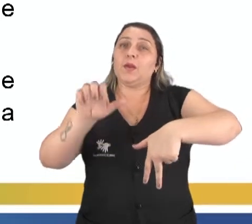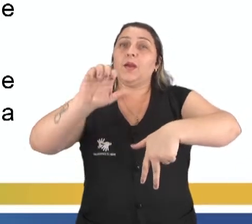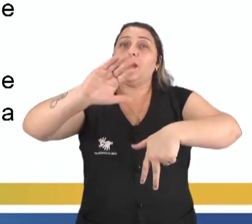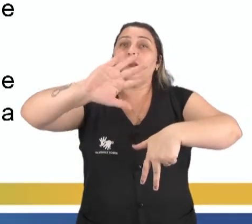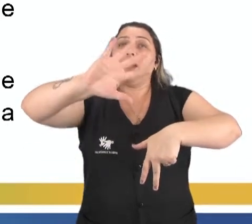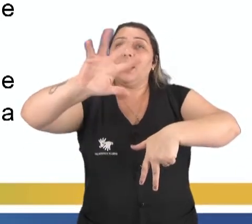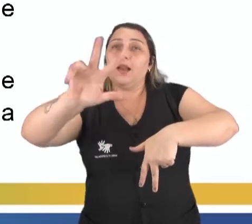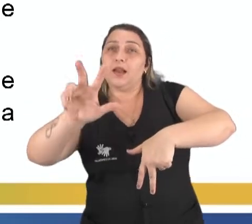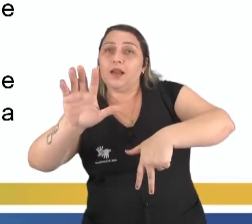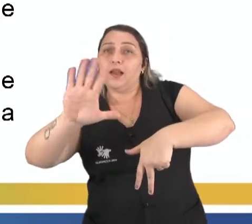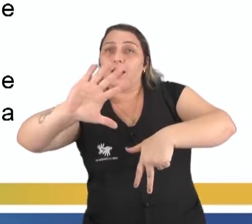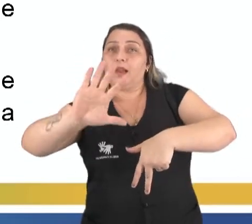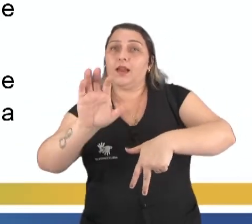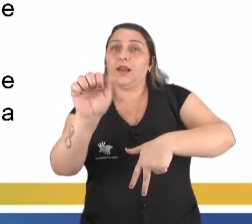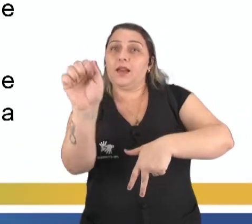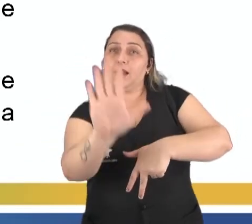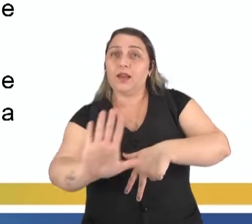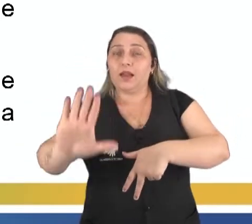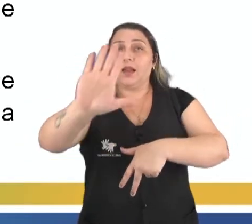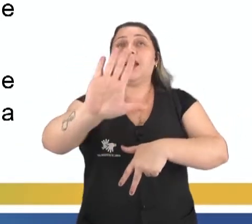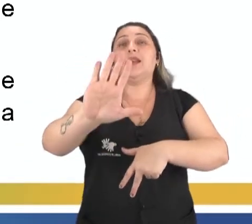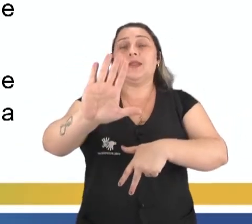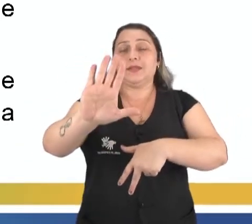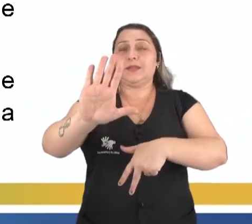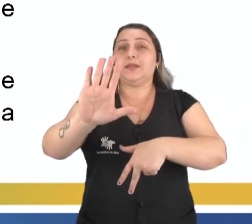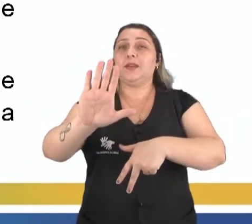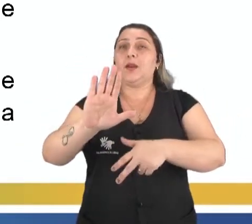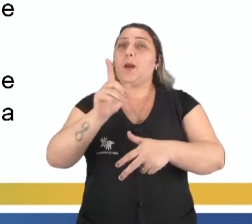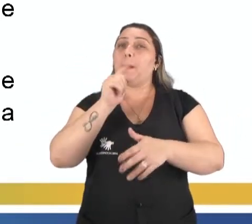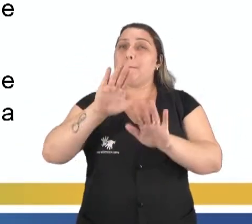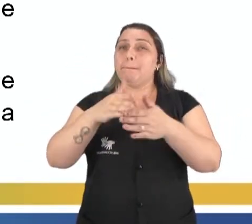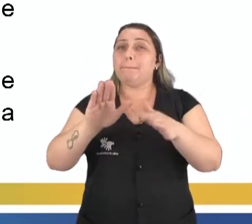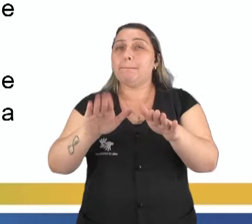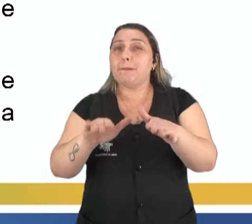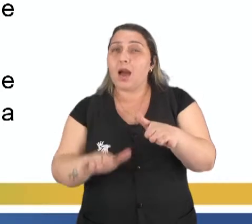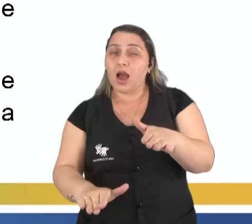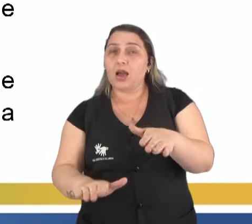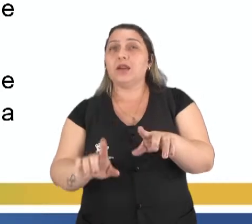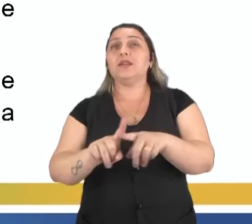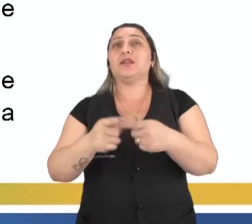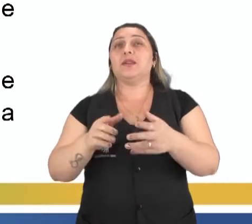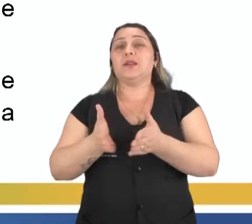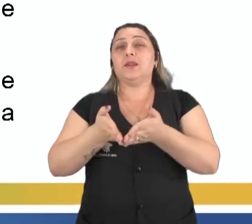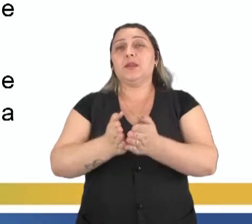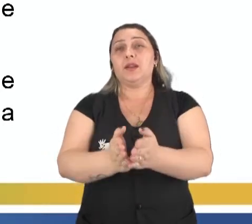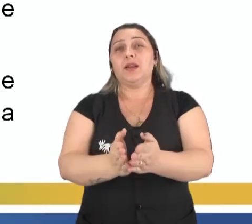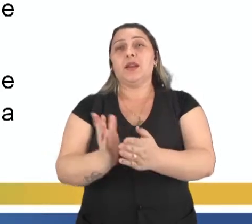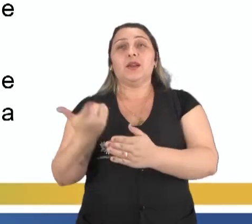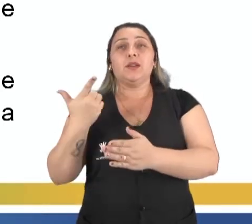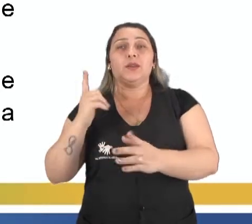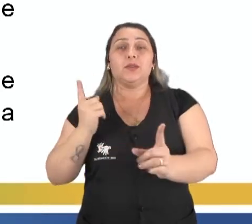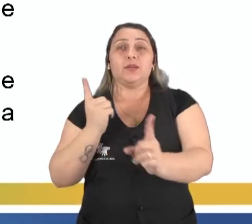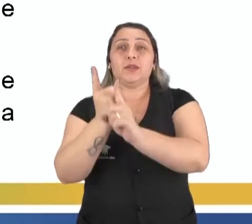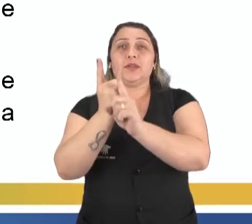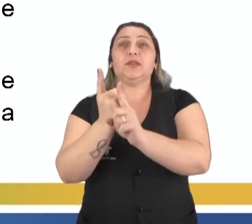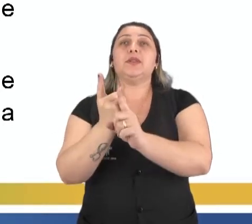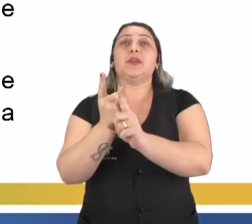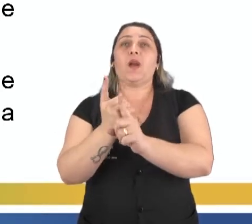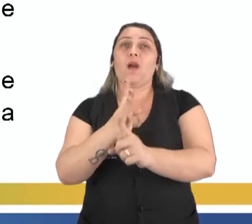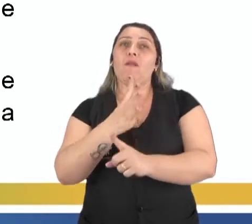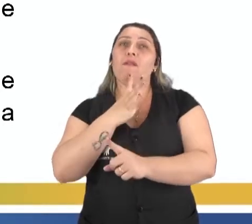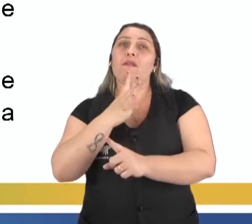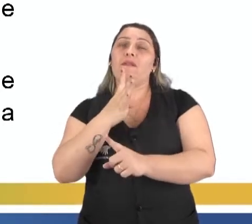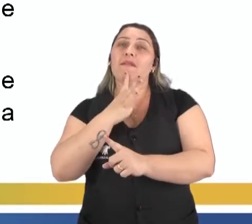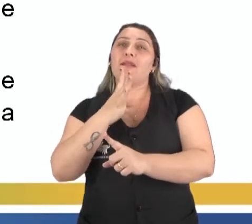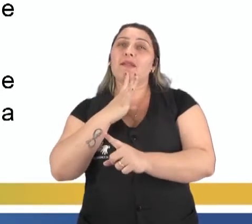uma era que o nível do mar era mais baixo, facilitando assim a travessia para chegar até onde a gente conhece